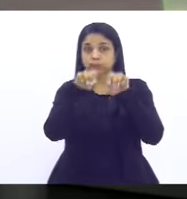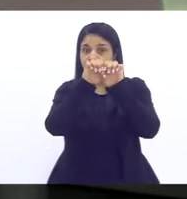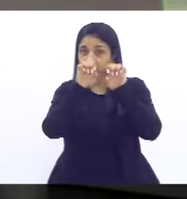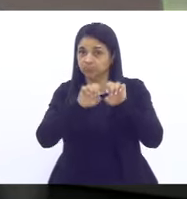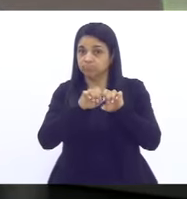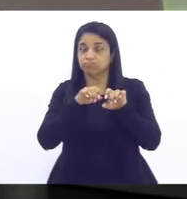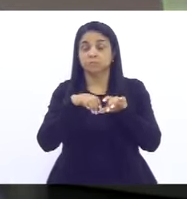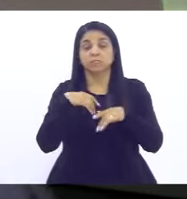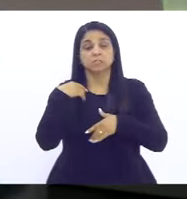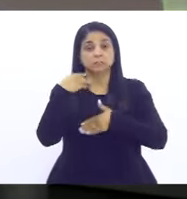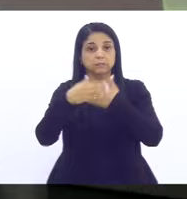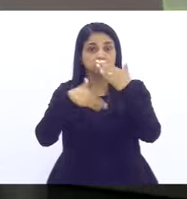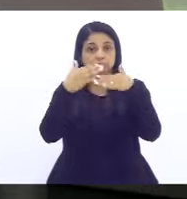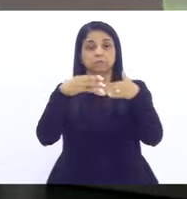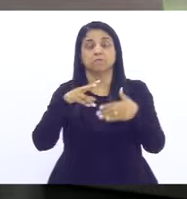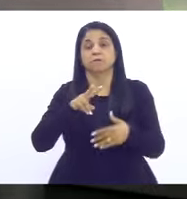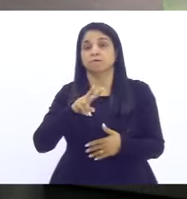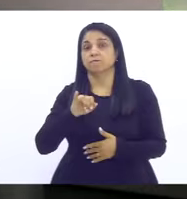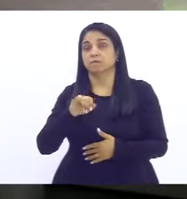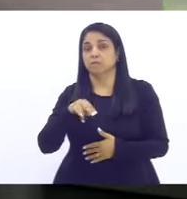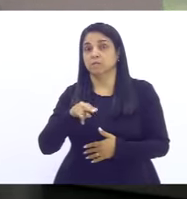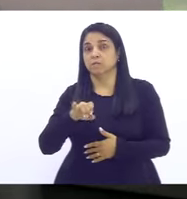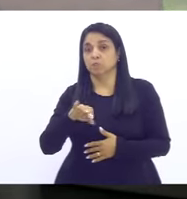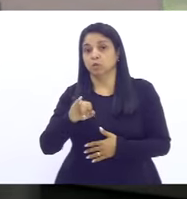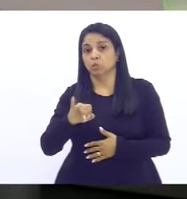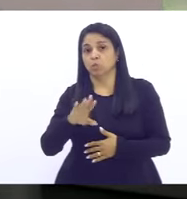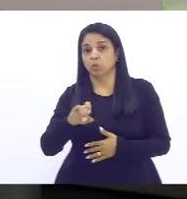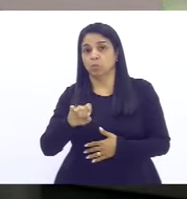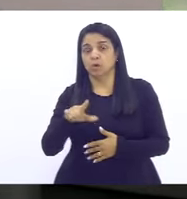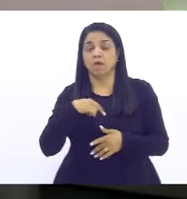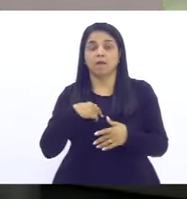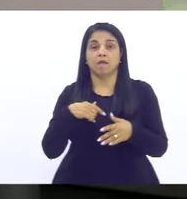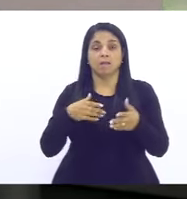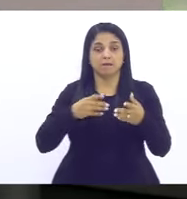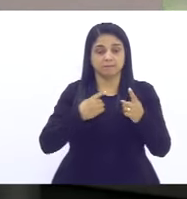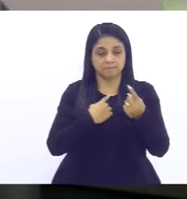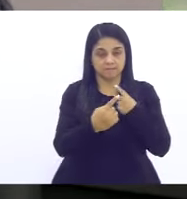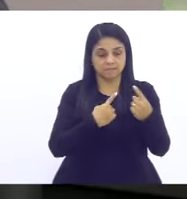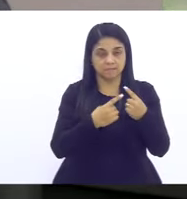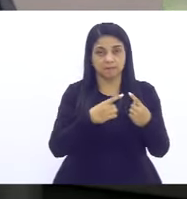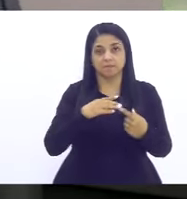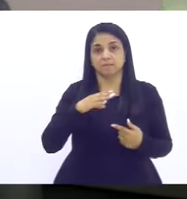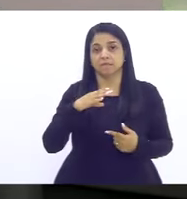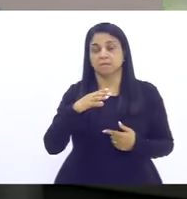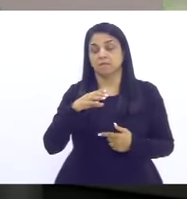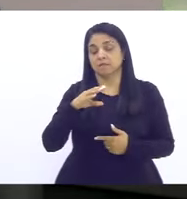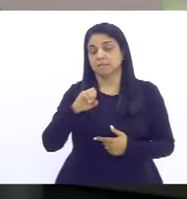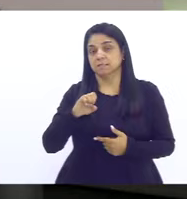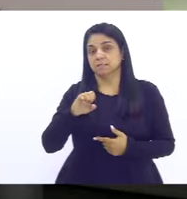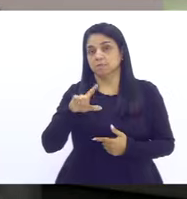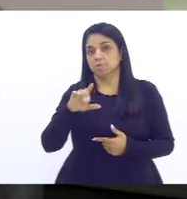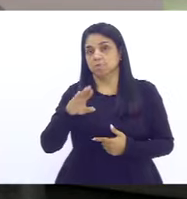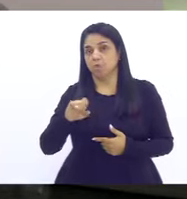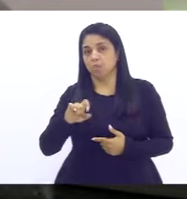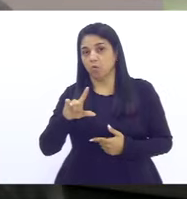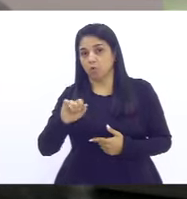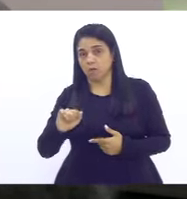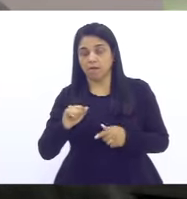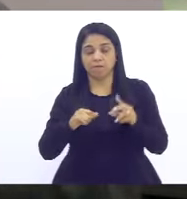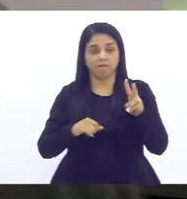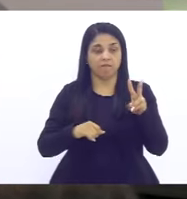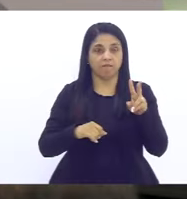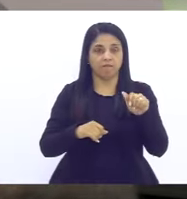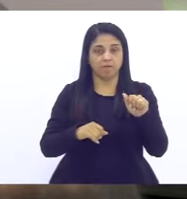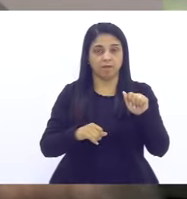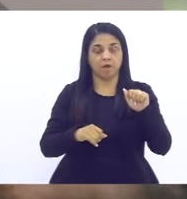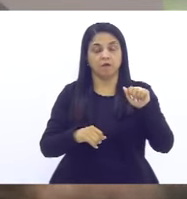na área de vinícola. Existe lá na estrada que liga Cebolas a Fagundes, numa direção entre Paraíba do Sul e Petrópolis, a primeira vinícola do